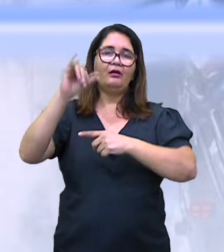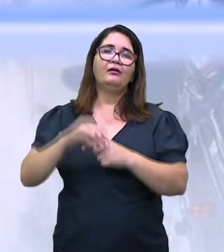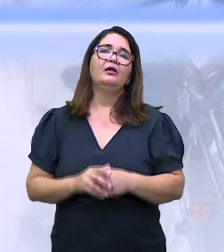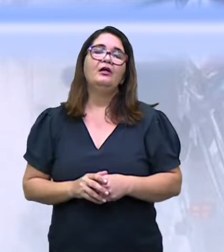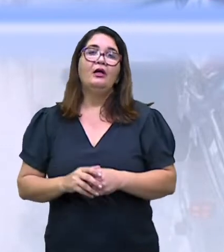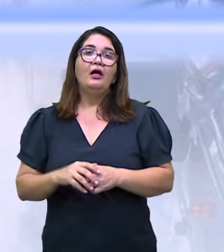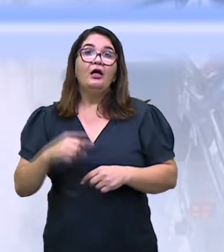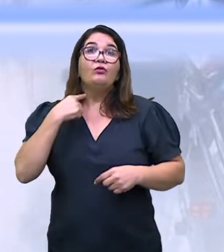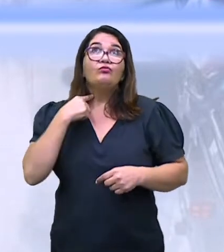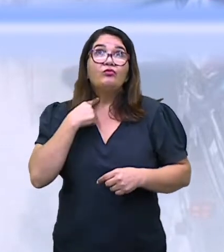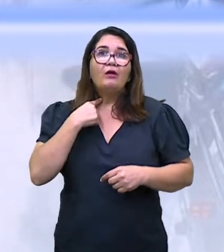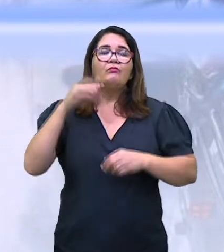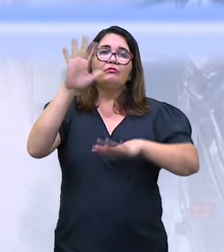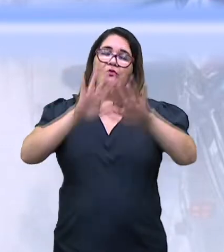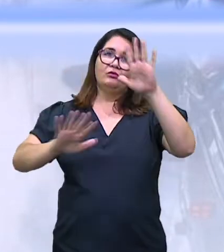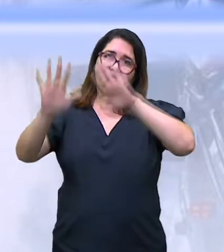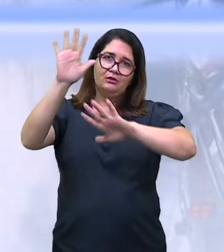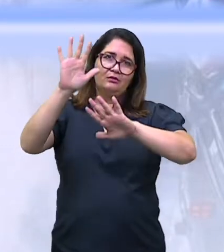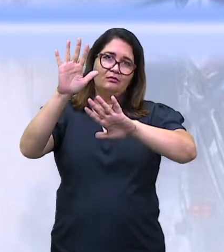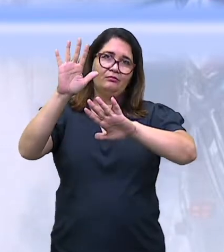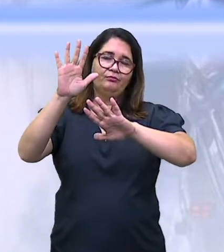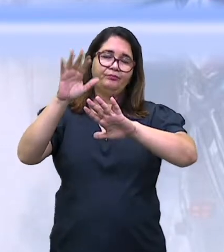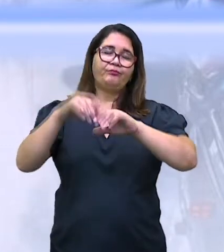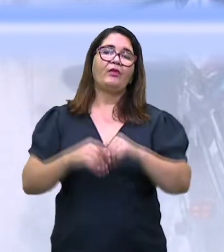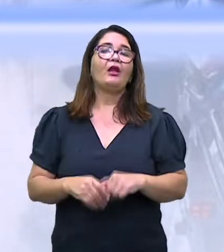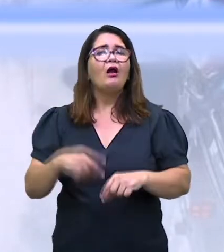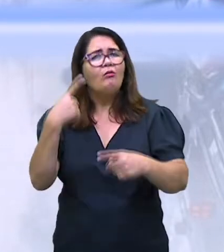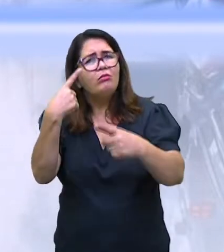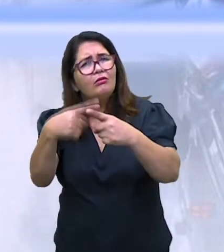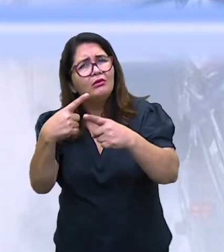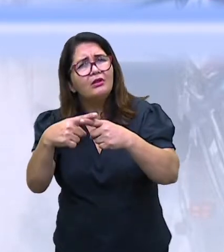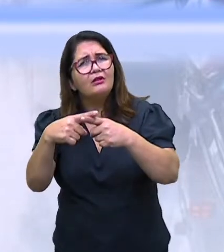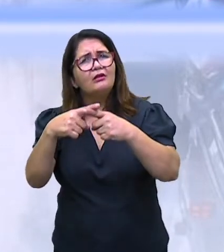estamos sendo prejudicados no nosso dia a dia.